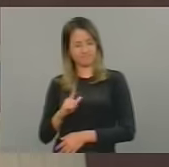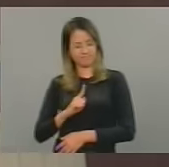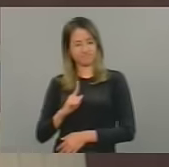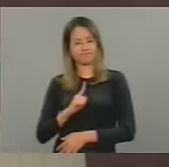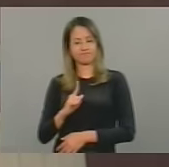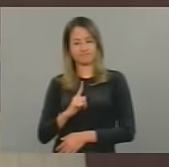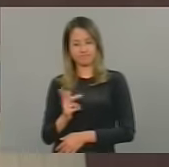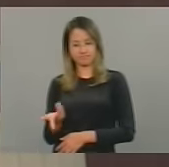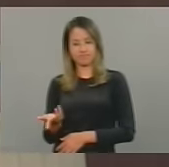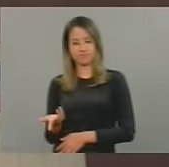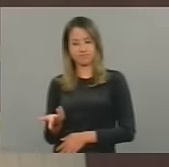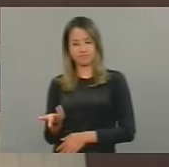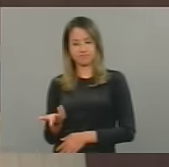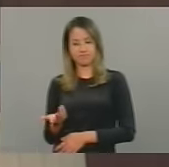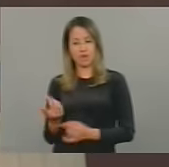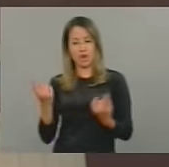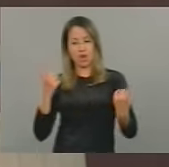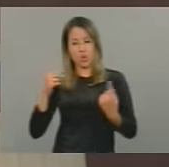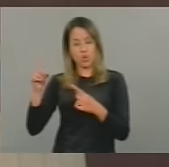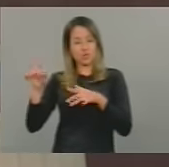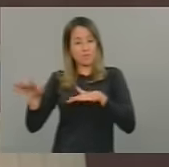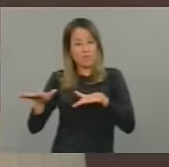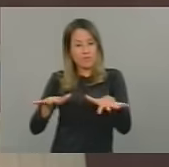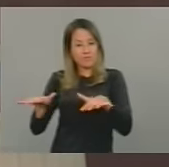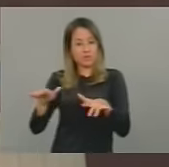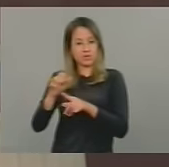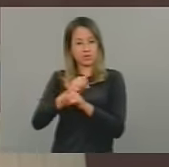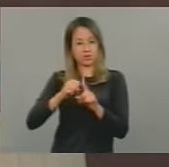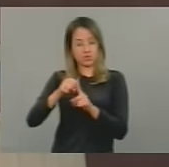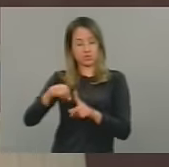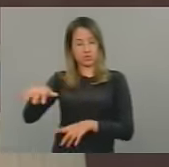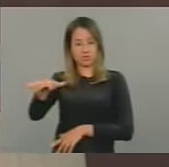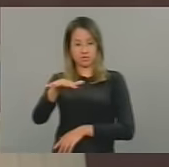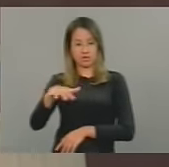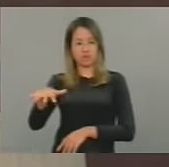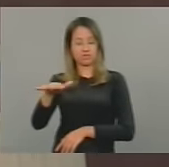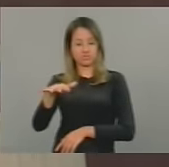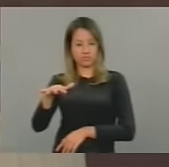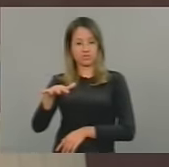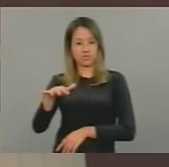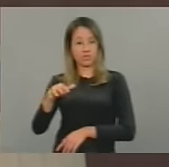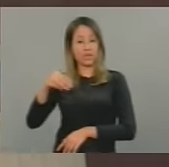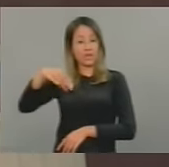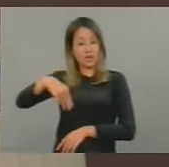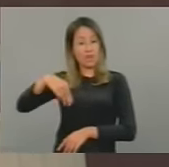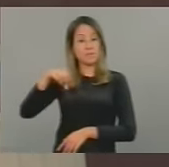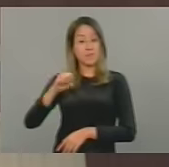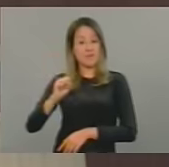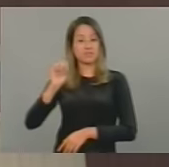fascista, contra um movimento social, porque o ato não foi contra o João Pedro Stedley, o ato foi contra um